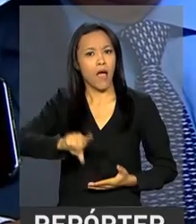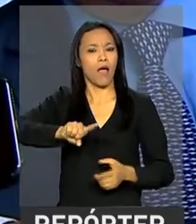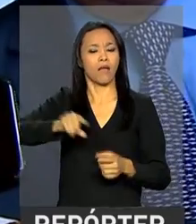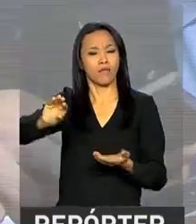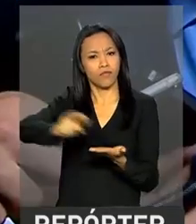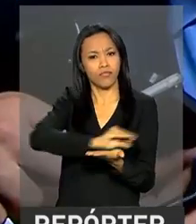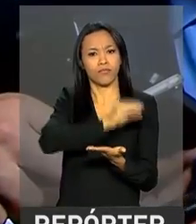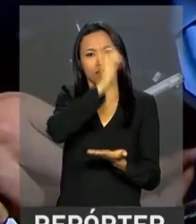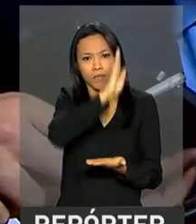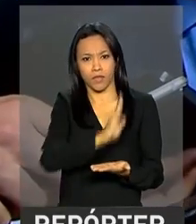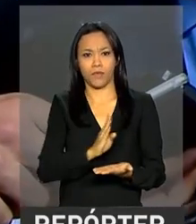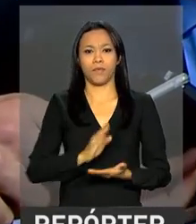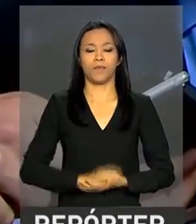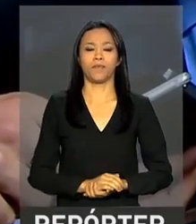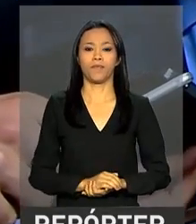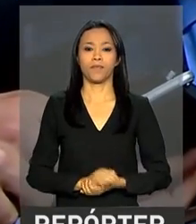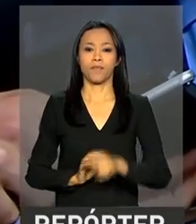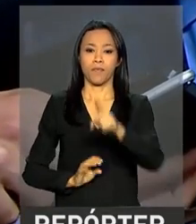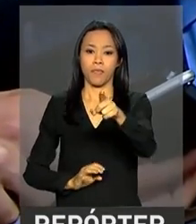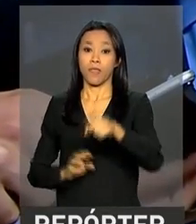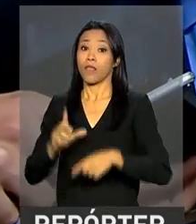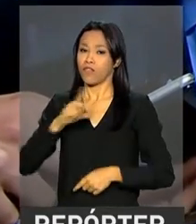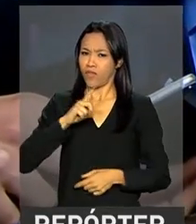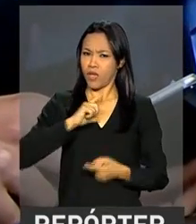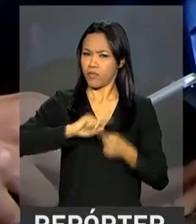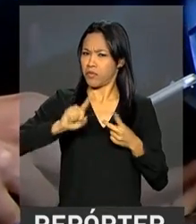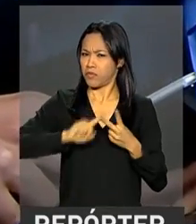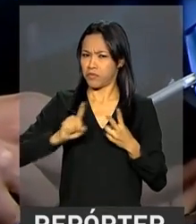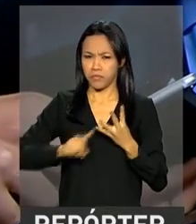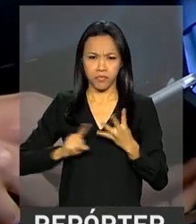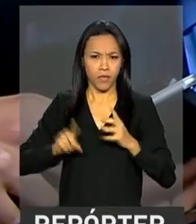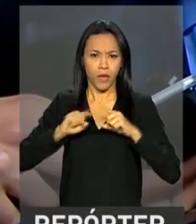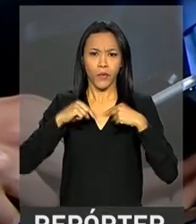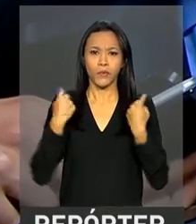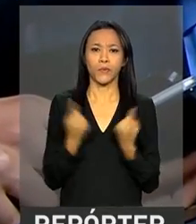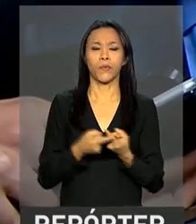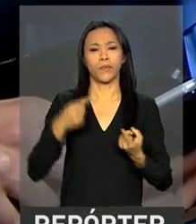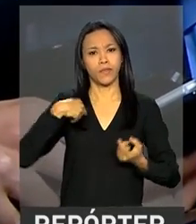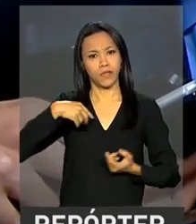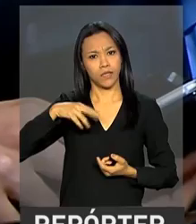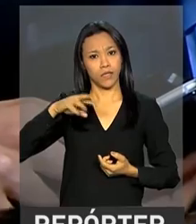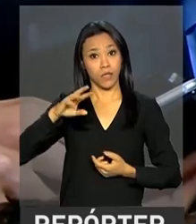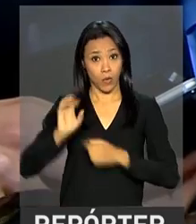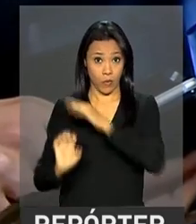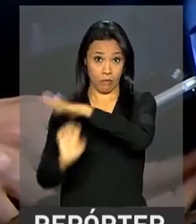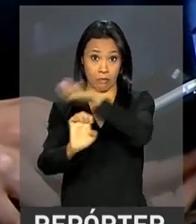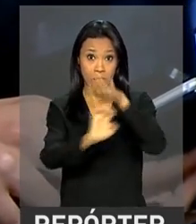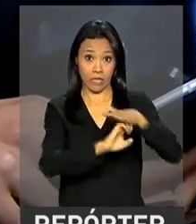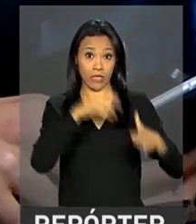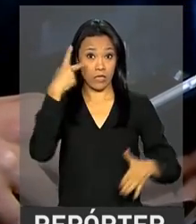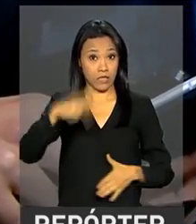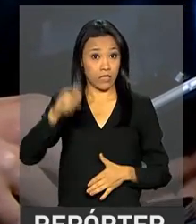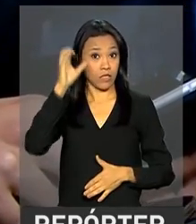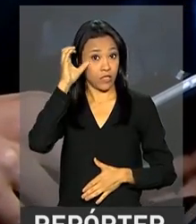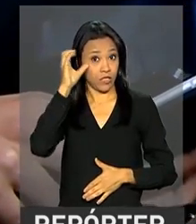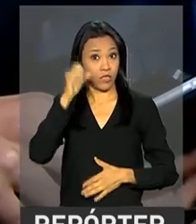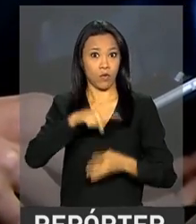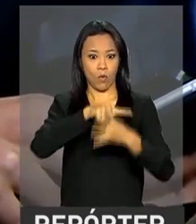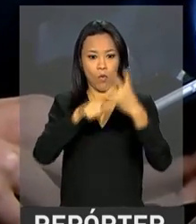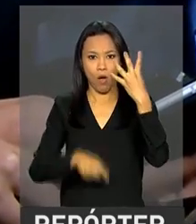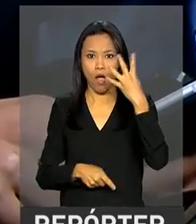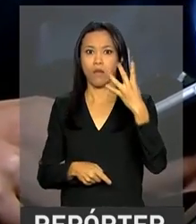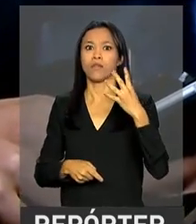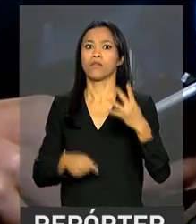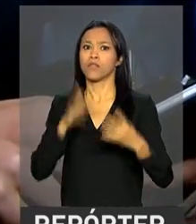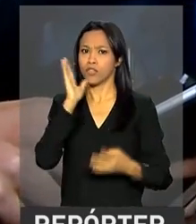no país. Nós tivemos várias reuniões com empresários chineses, foram 4 grandes empresas chinesas que